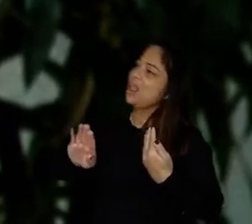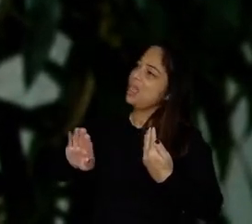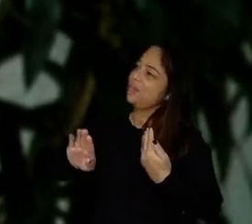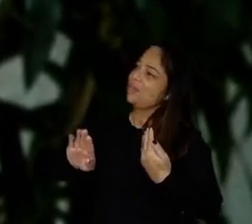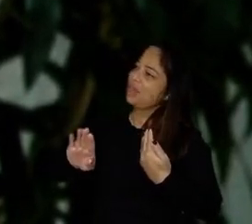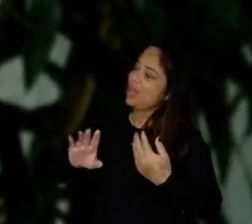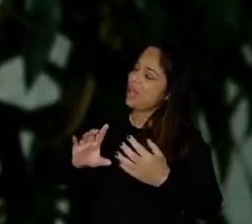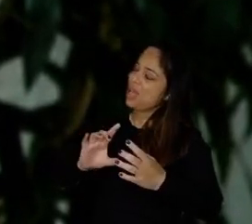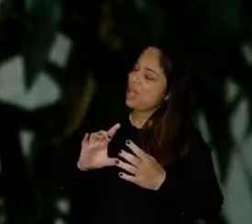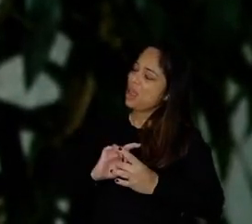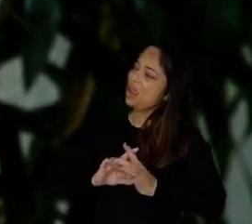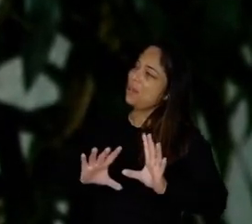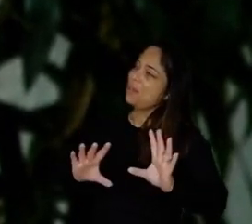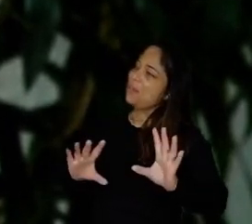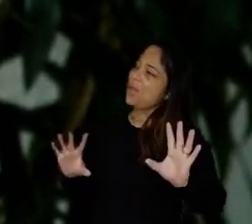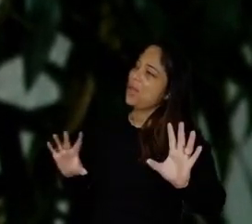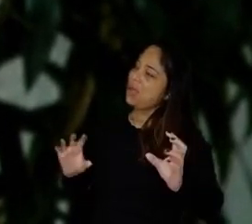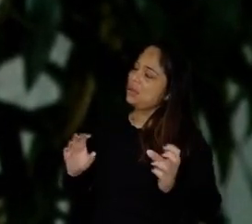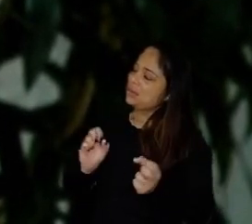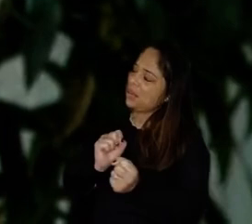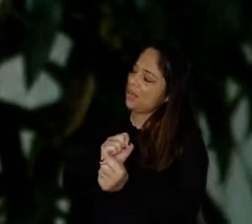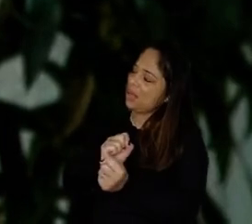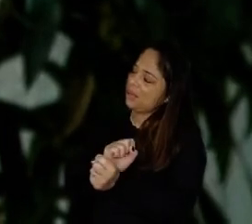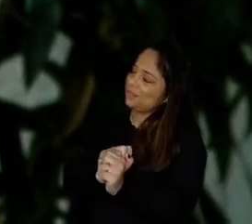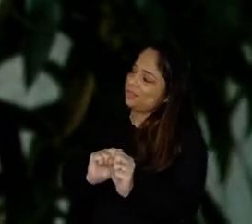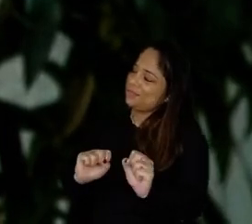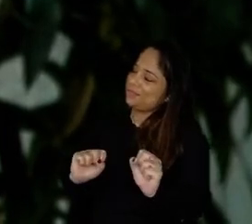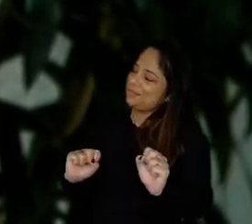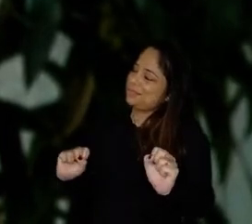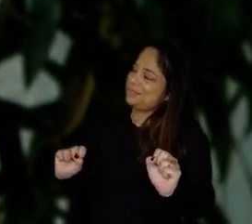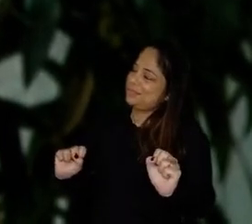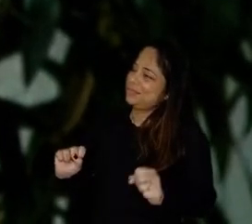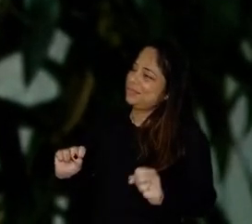Toque com teu coração aberto.